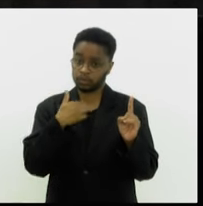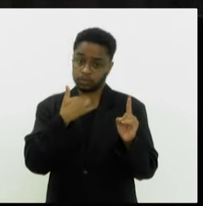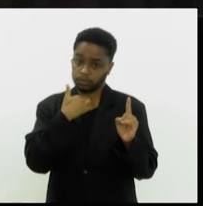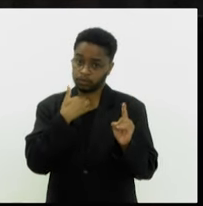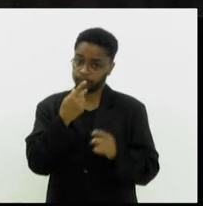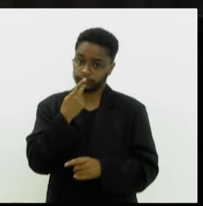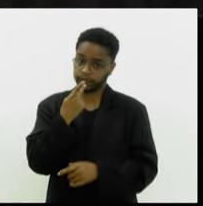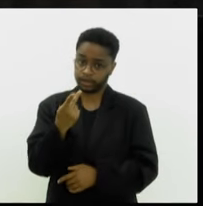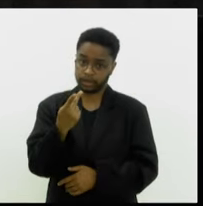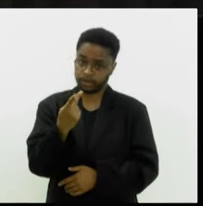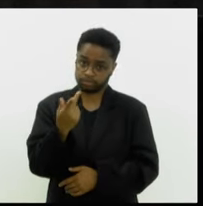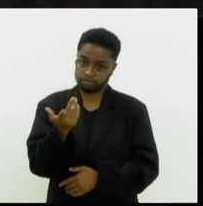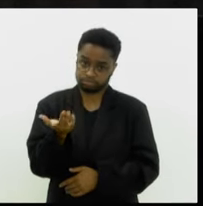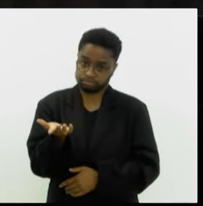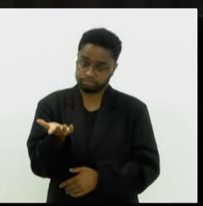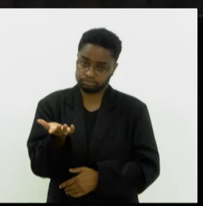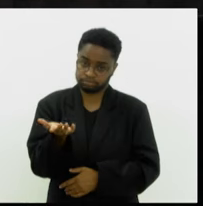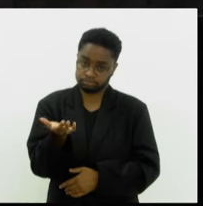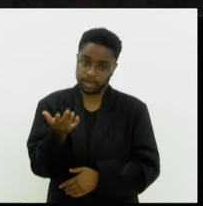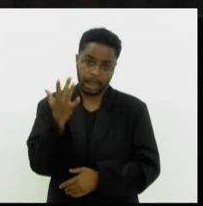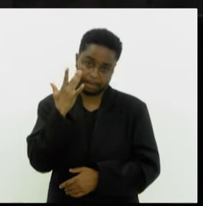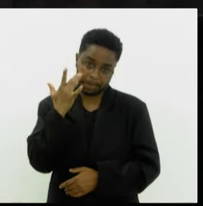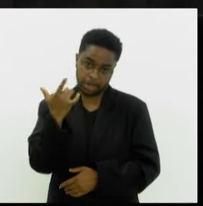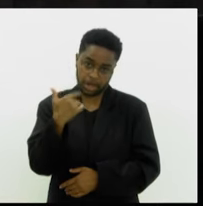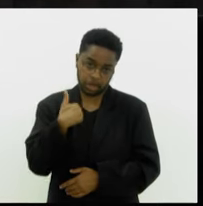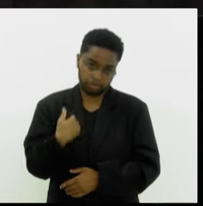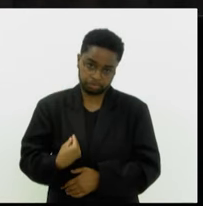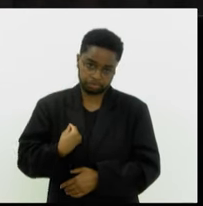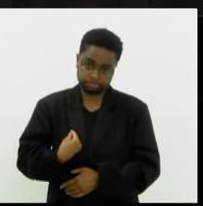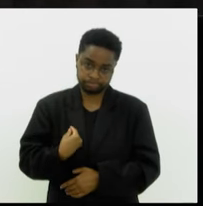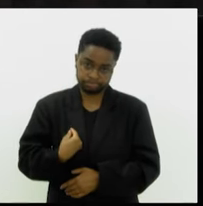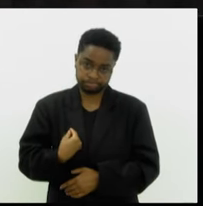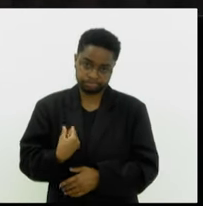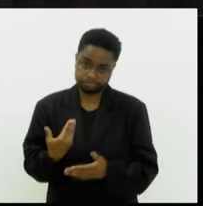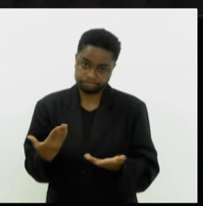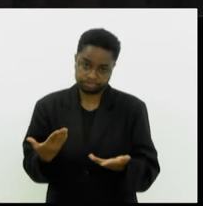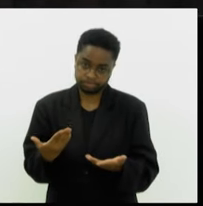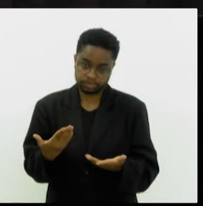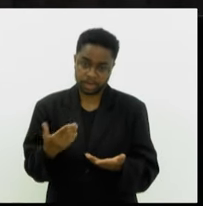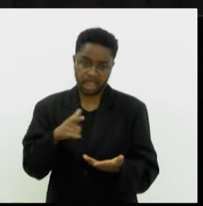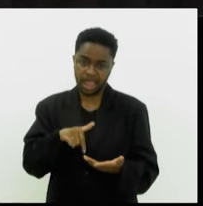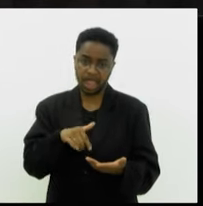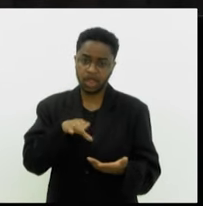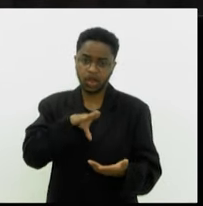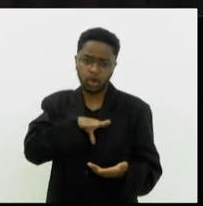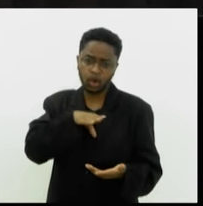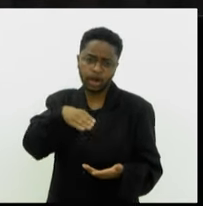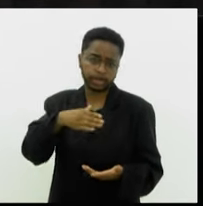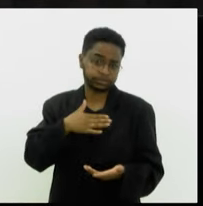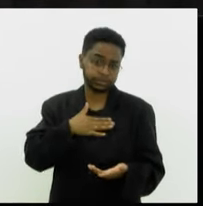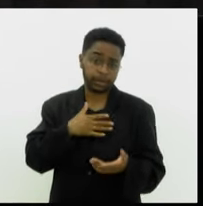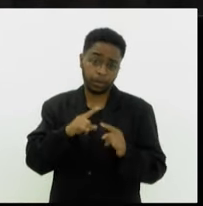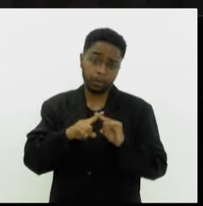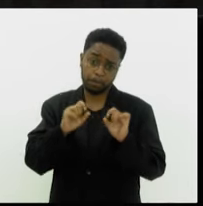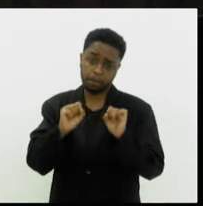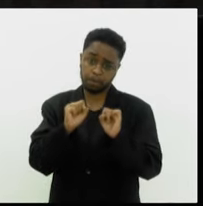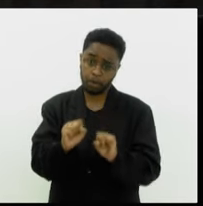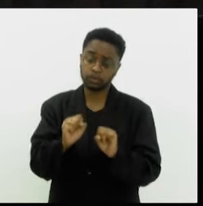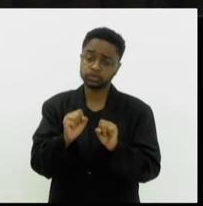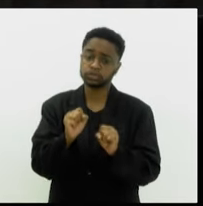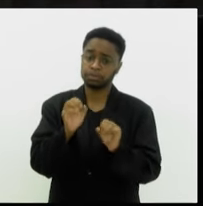que, né, estarei aqui amanhã. Seria muita audácia a mim. Eu posso fazer planos bons, eu posso